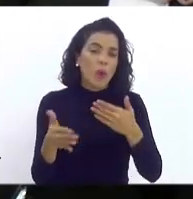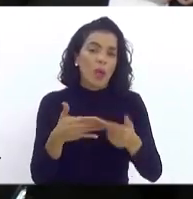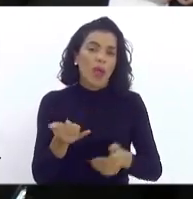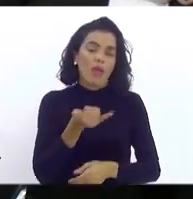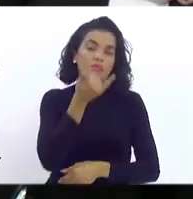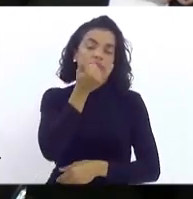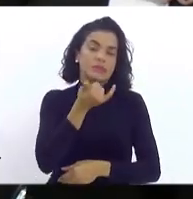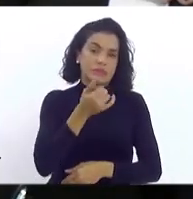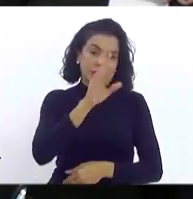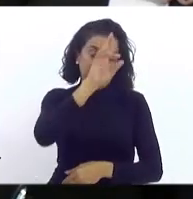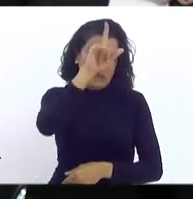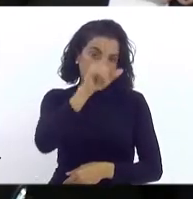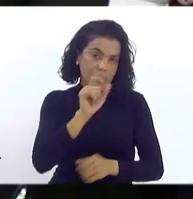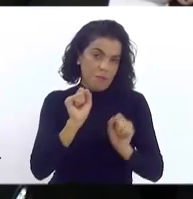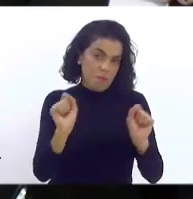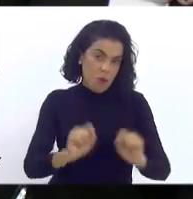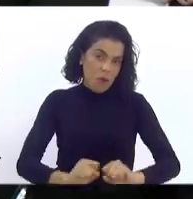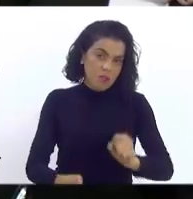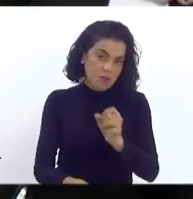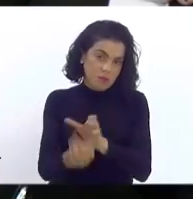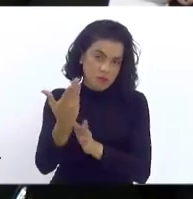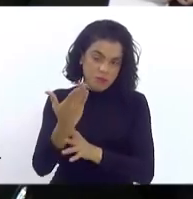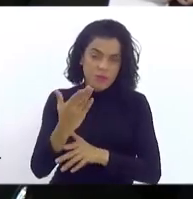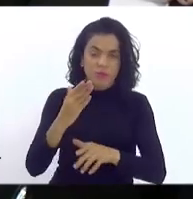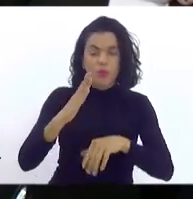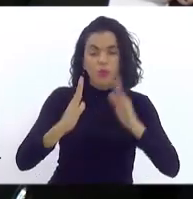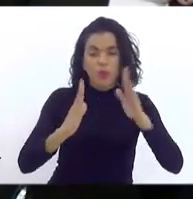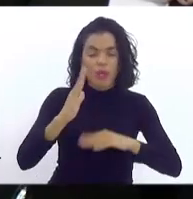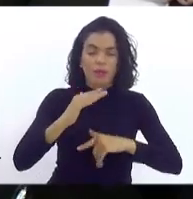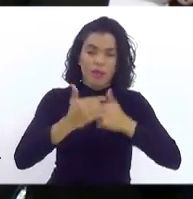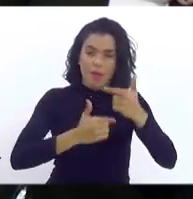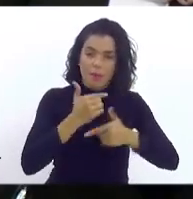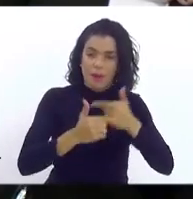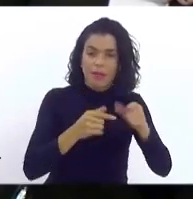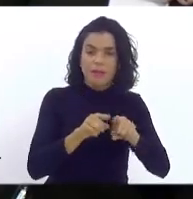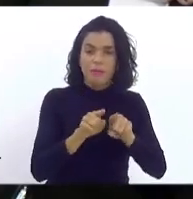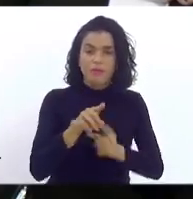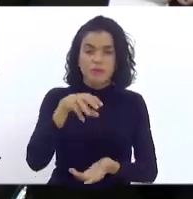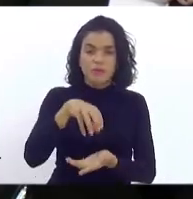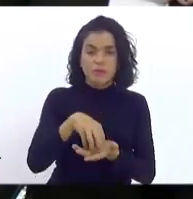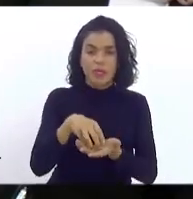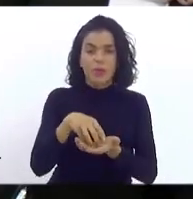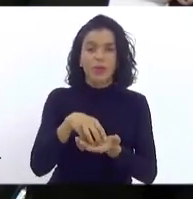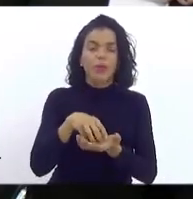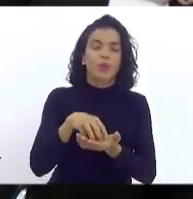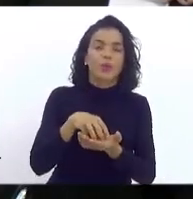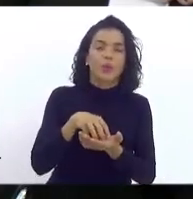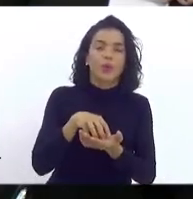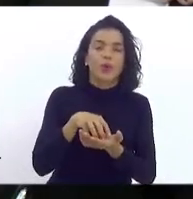ou incidente que possa ocorrer na nossa atividade. Do próprio centro de controle, a gente pode